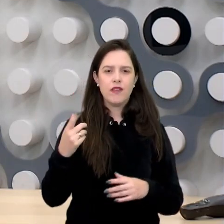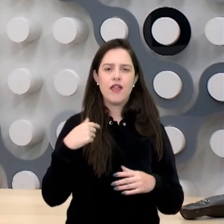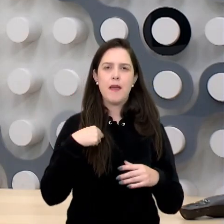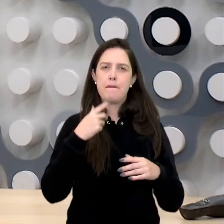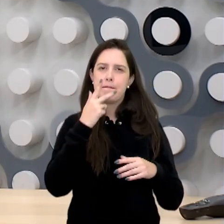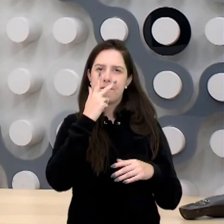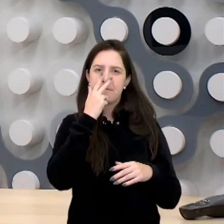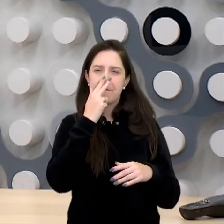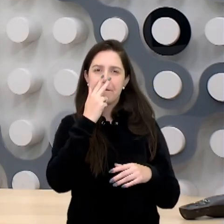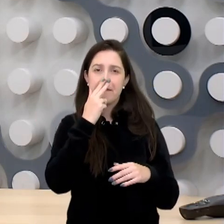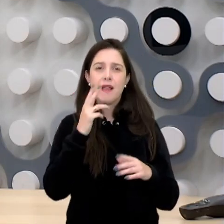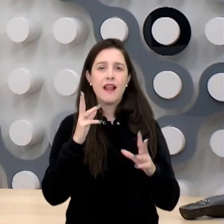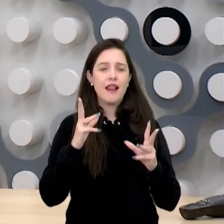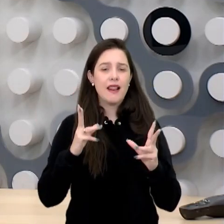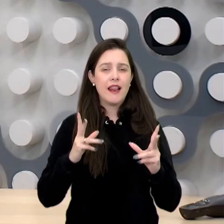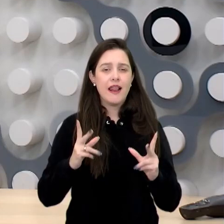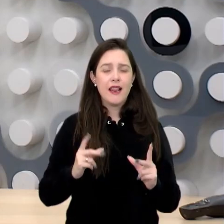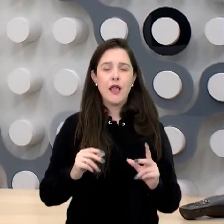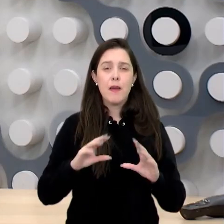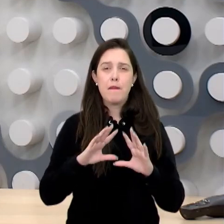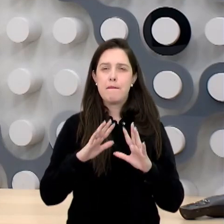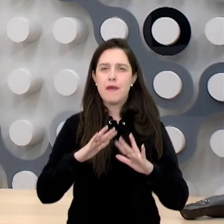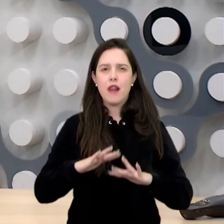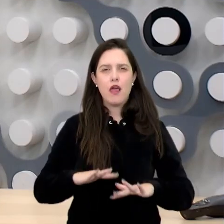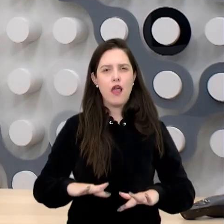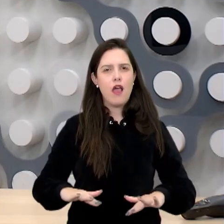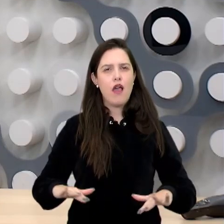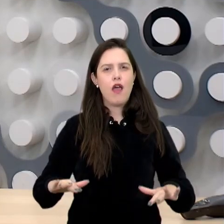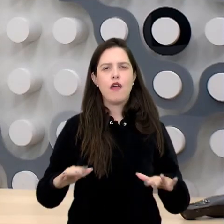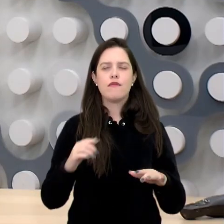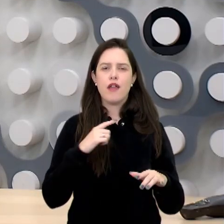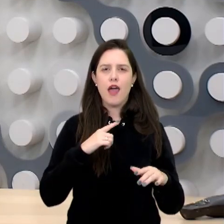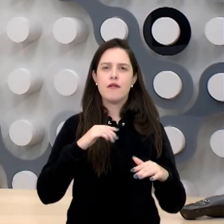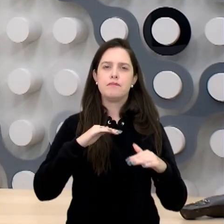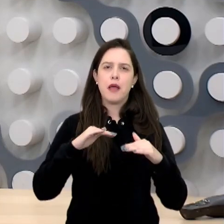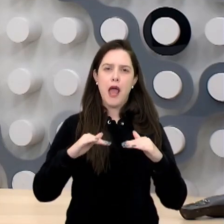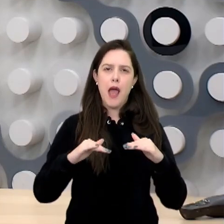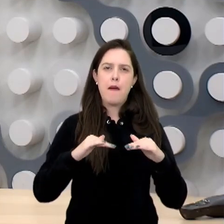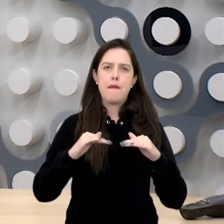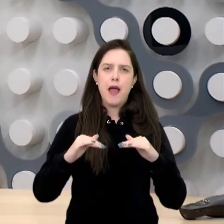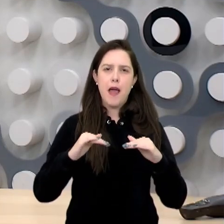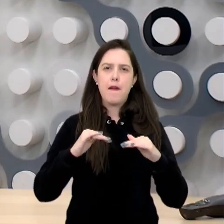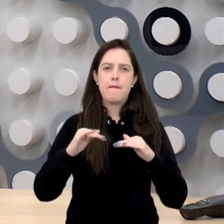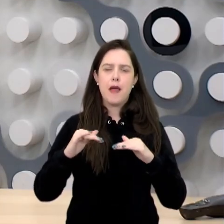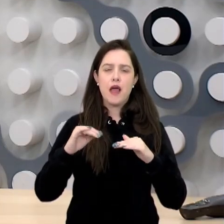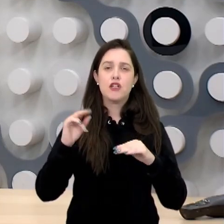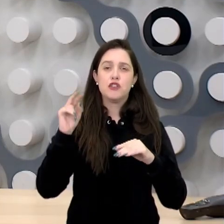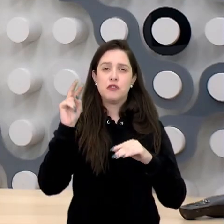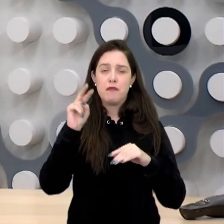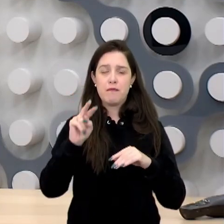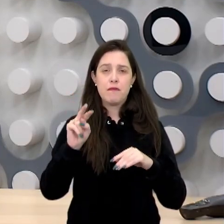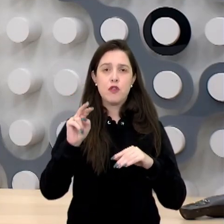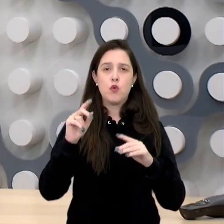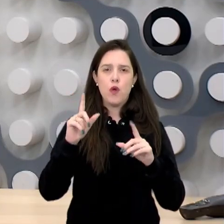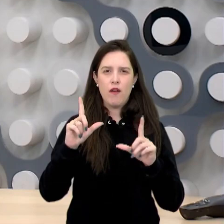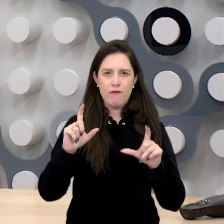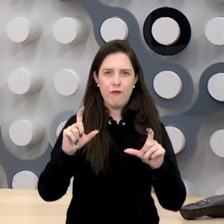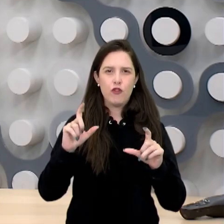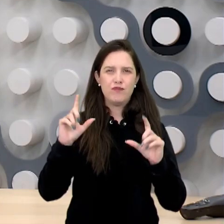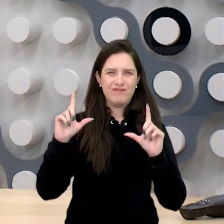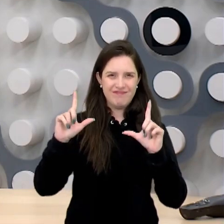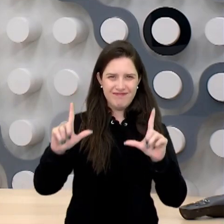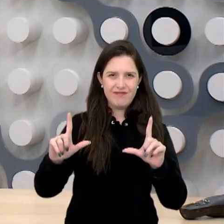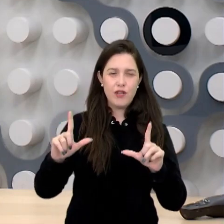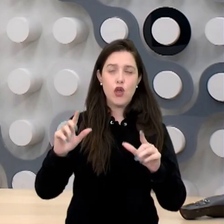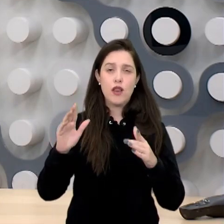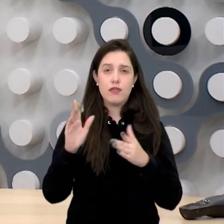é líquido, né, bem maleável, né, então ele vai se movendo, né, até a gente viu aí na imagem do vídeo, né, aquele movimento